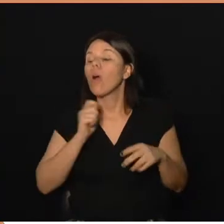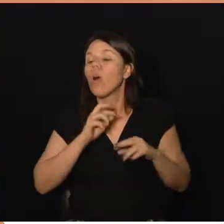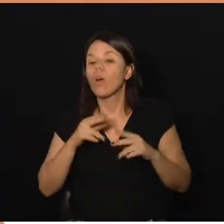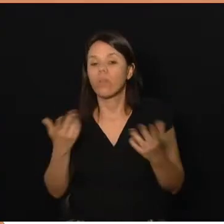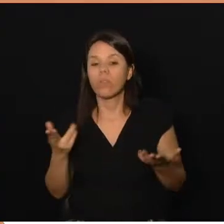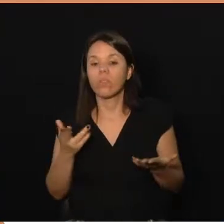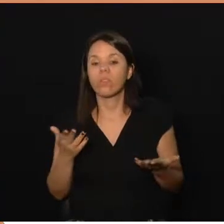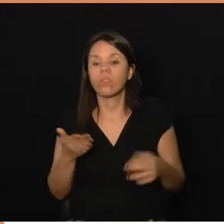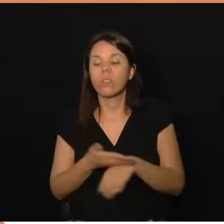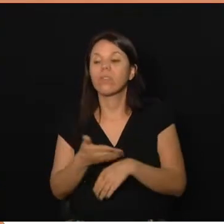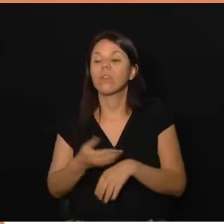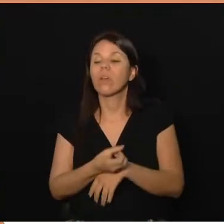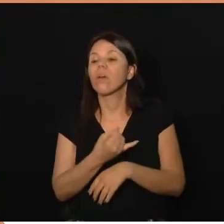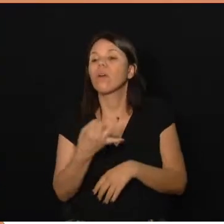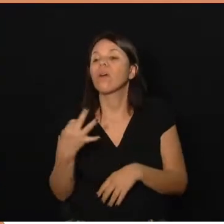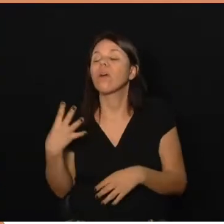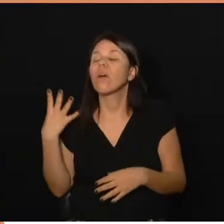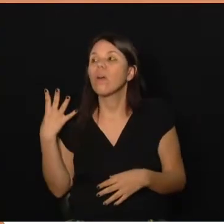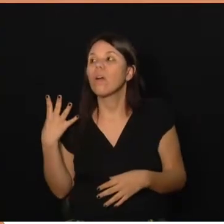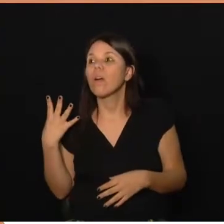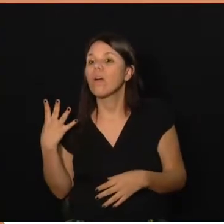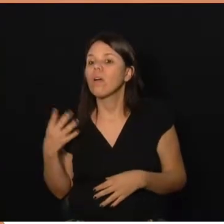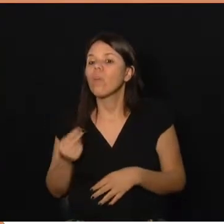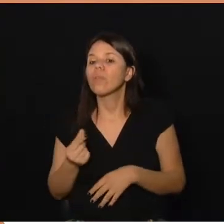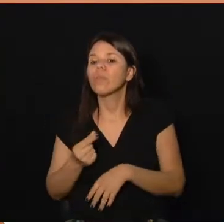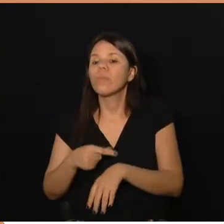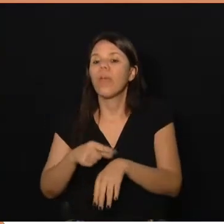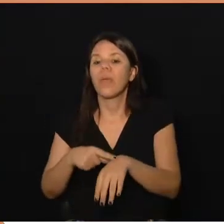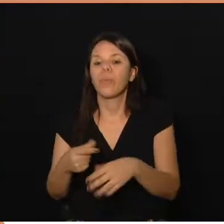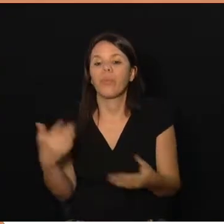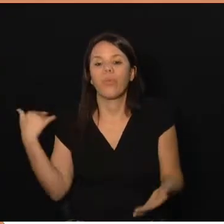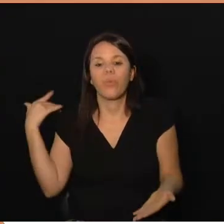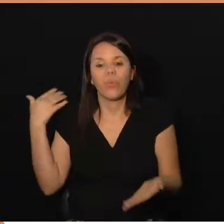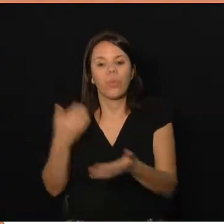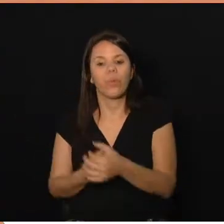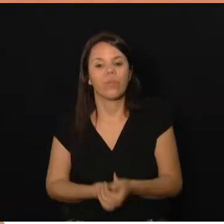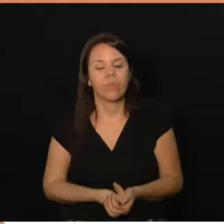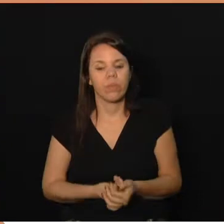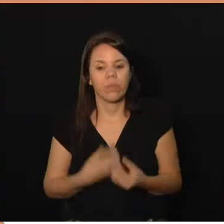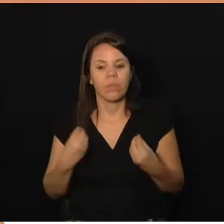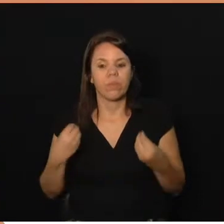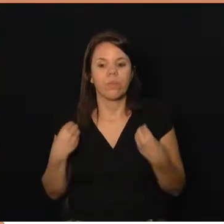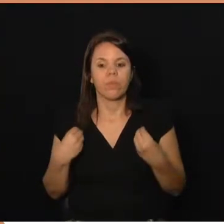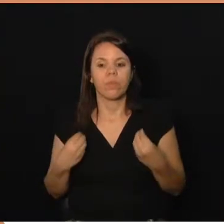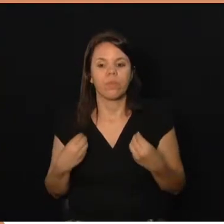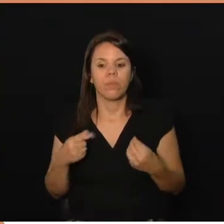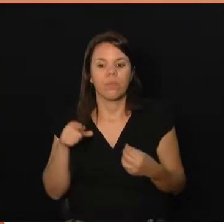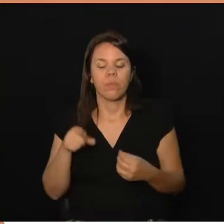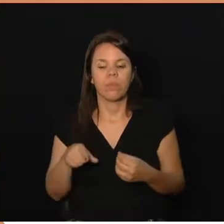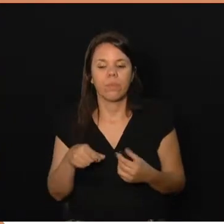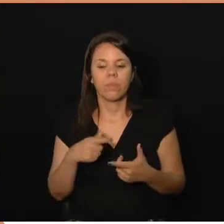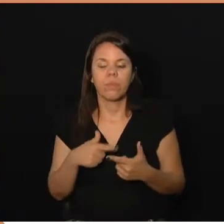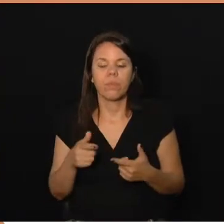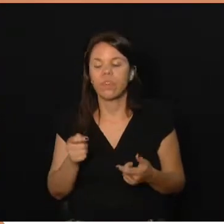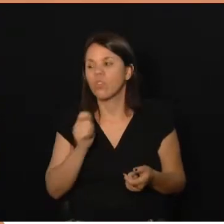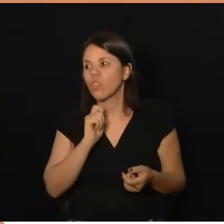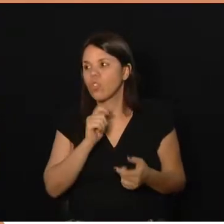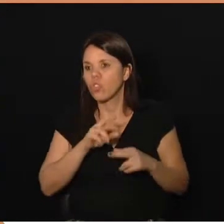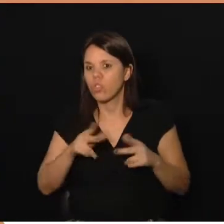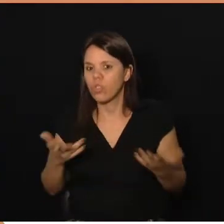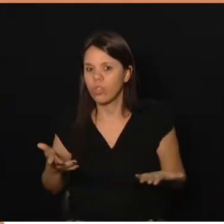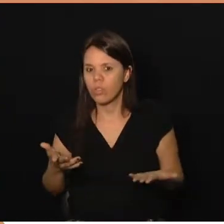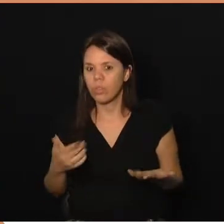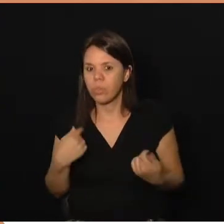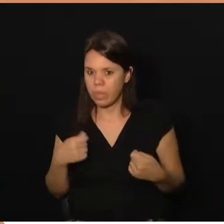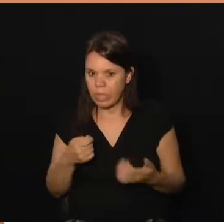Que frequência? Que quantidade? Quanto tempo? Como que está essa questão aí, droga? Você fala para mim, eu preciso